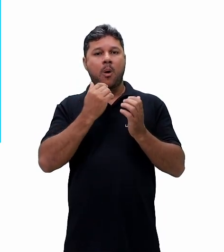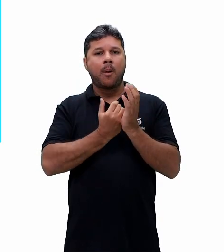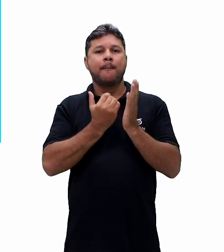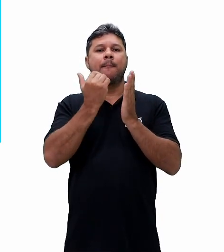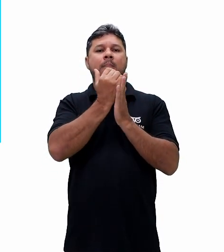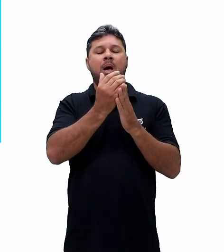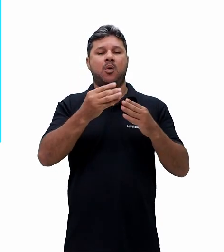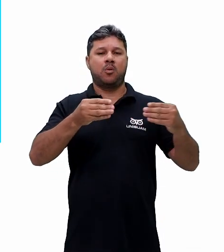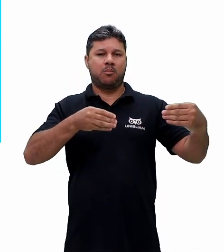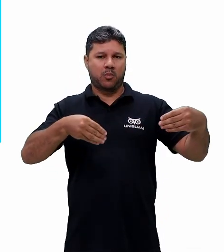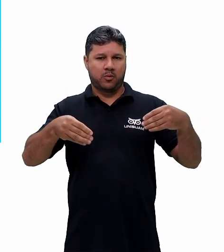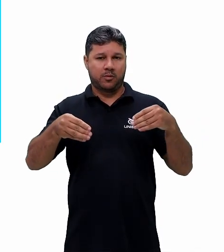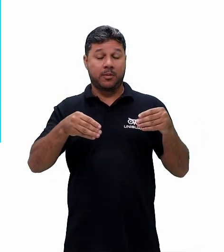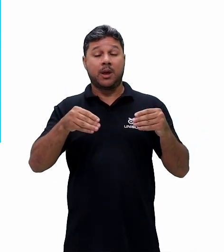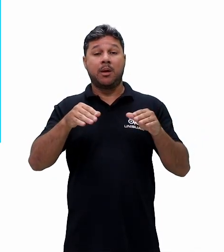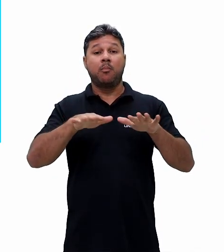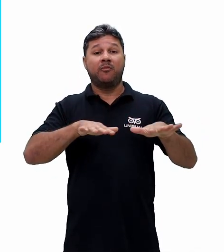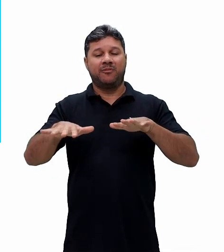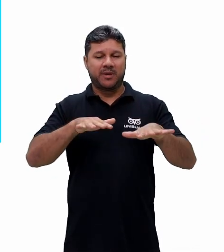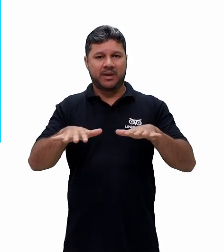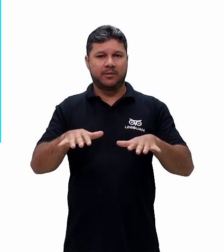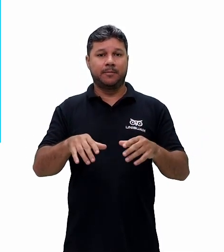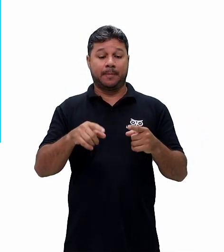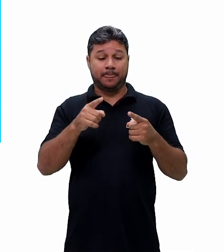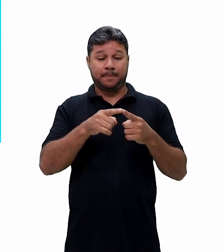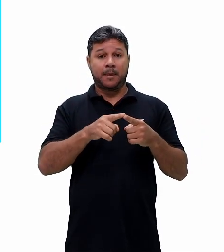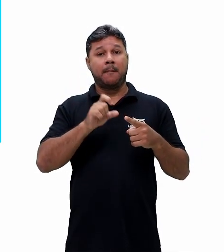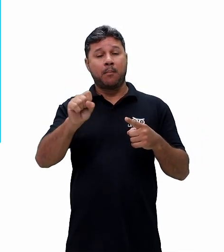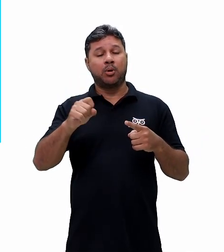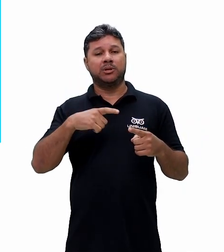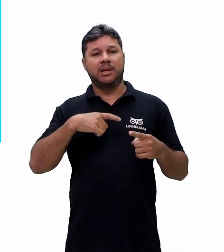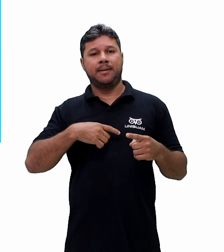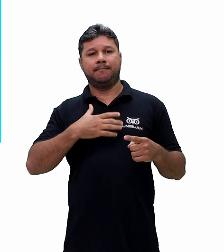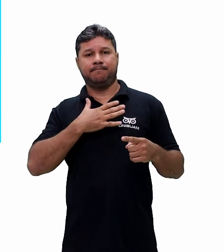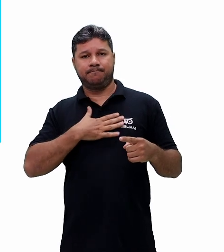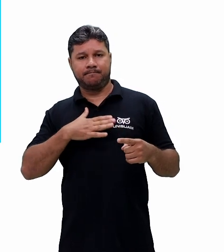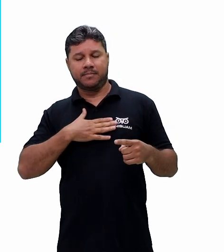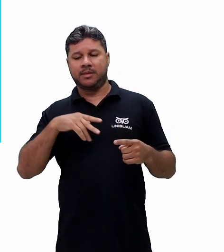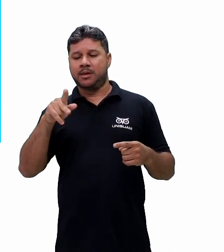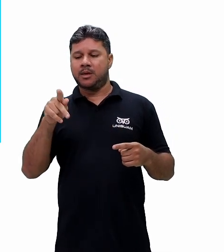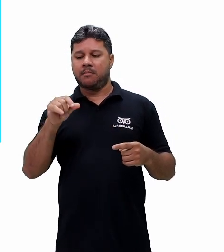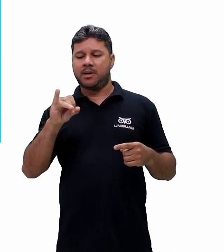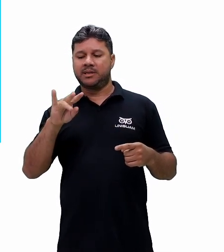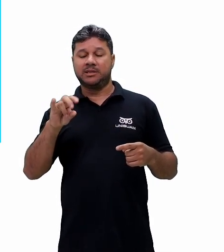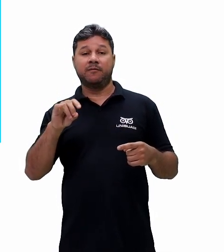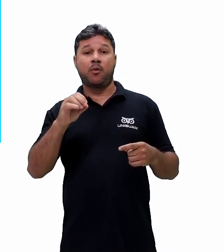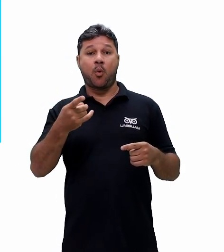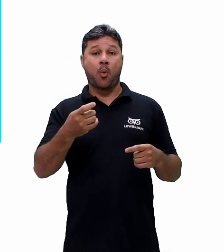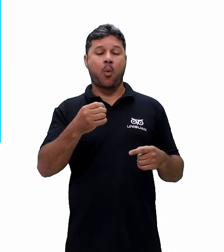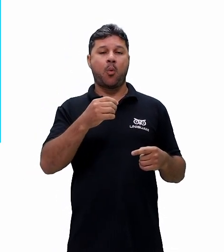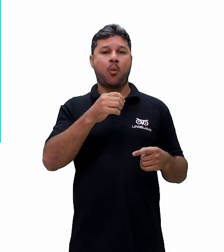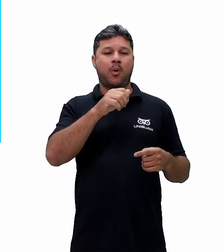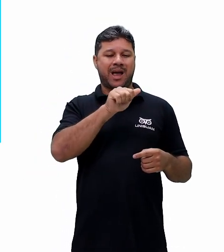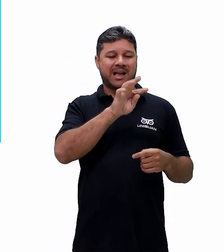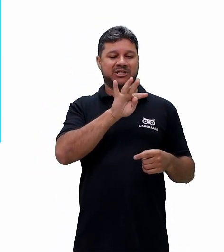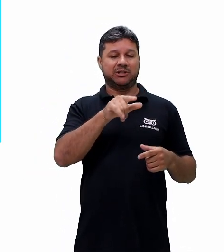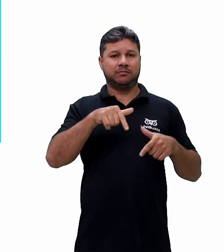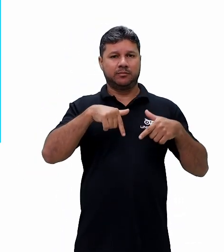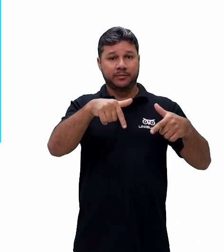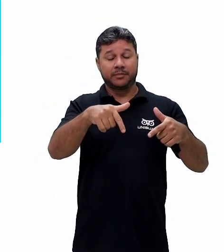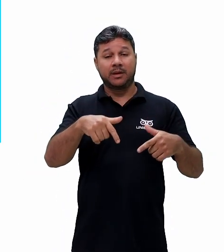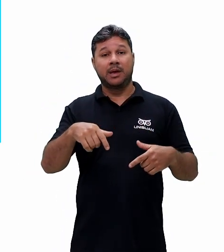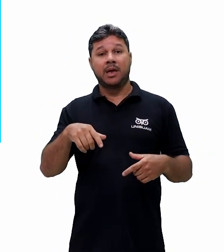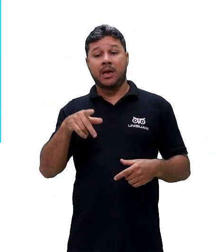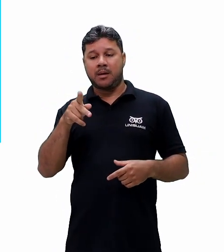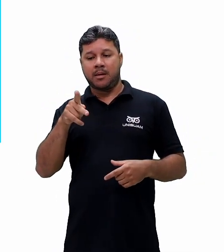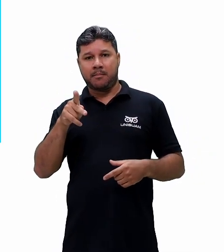movimento. O método estático ele pode ser passivo ou ativo. Passivo, se